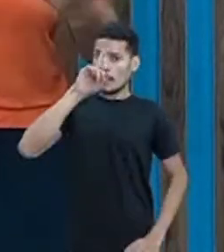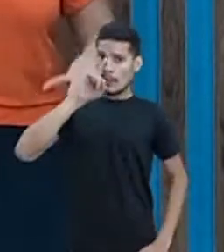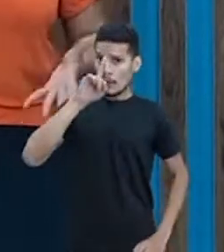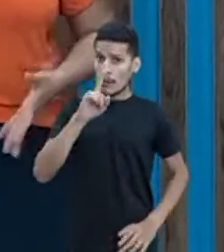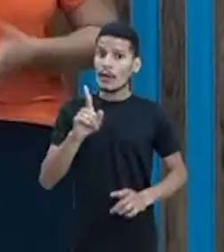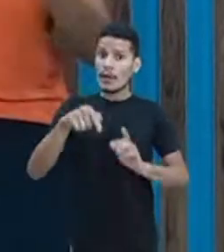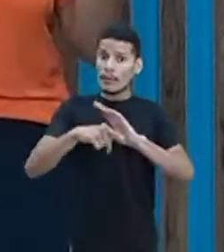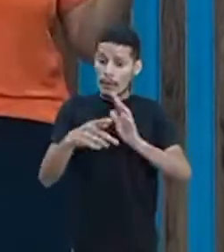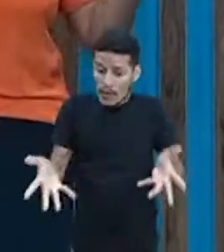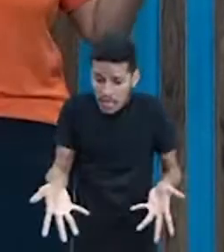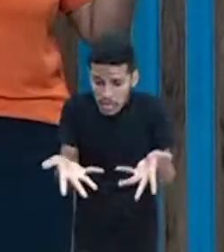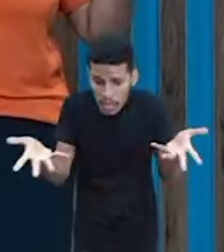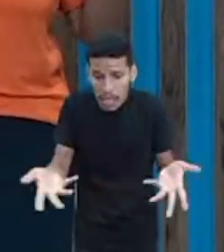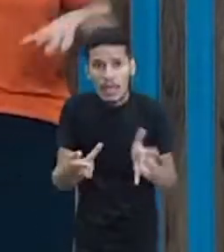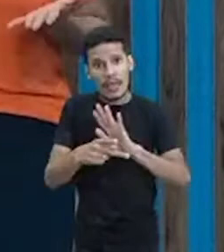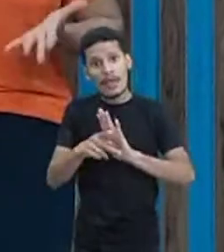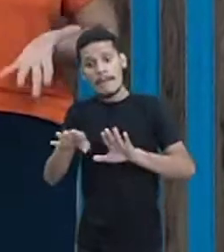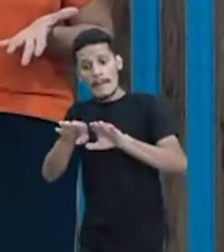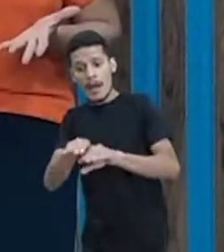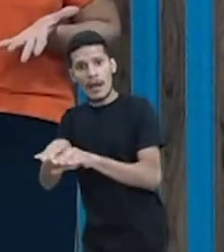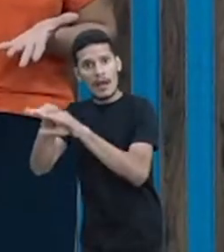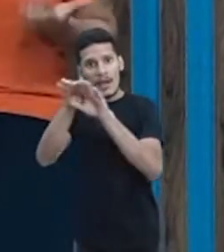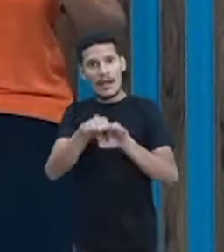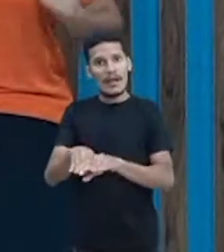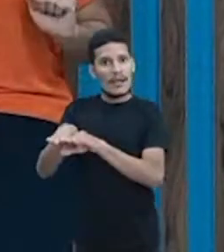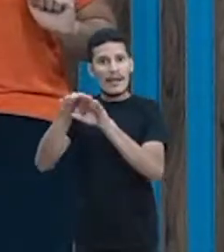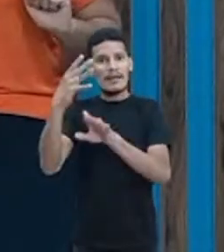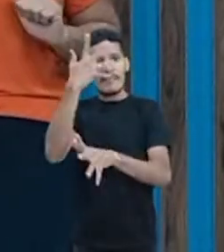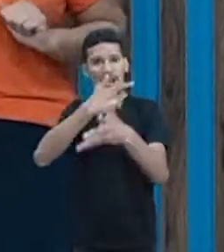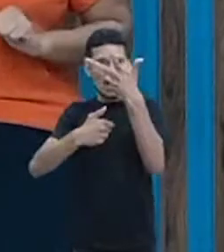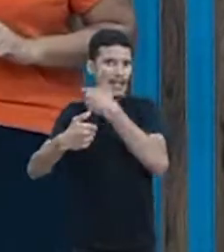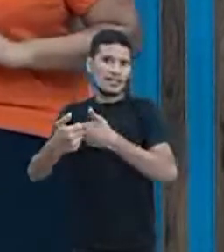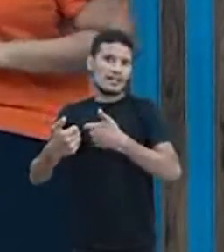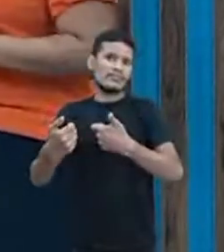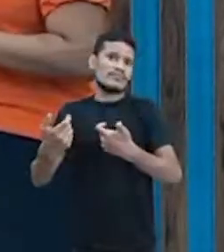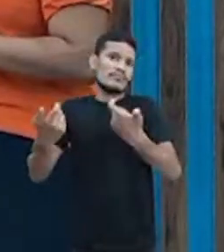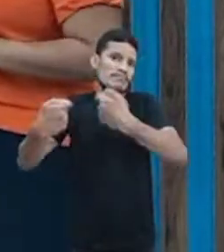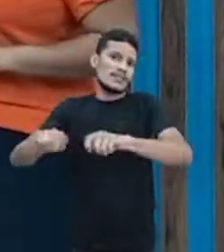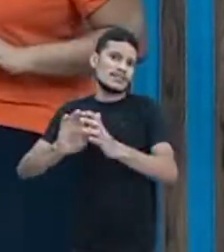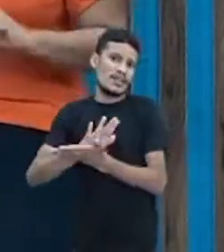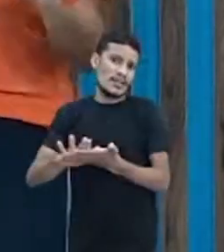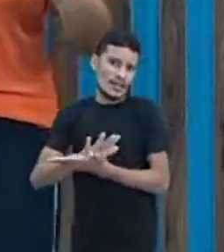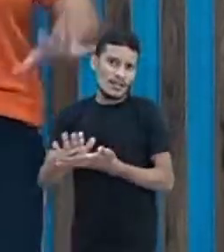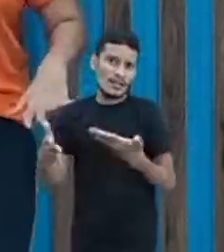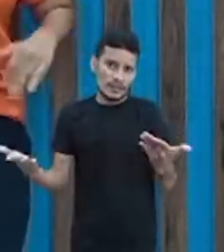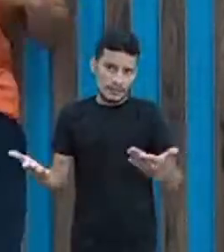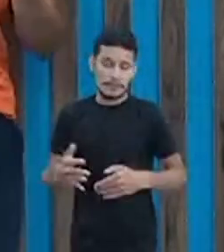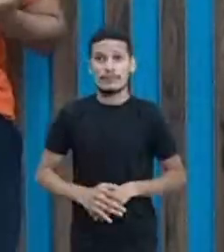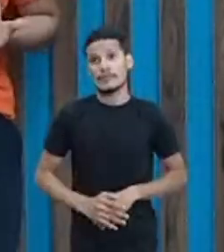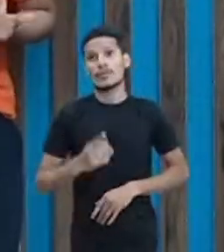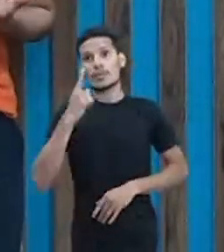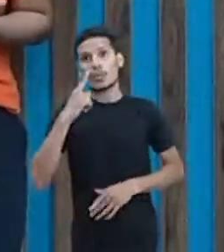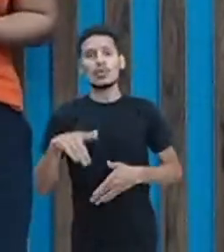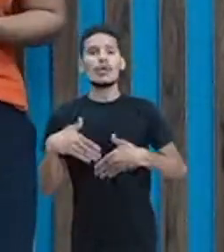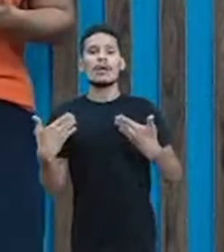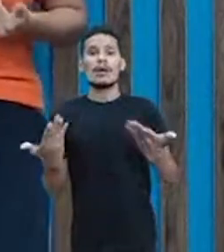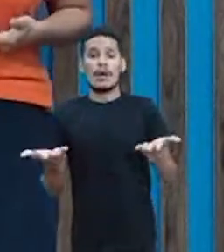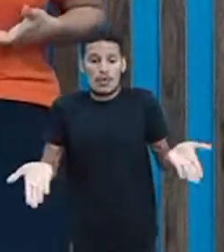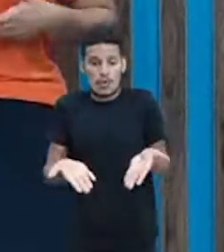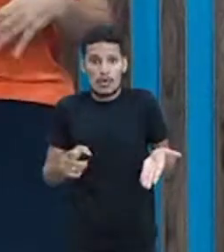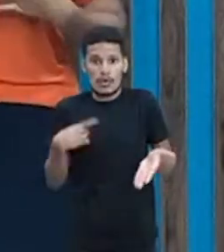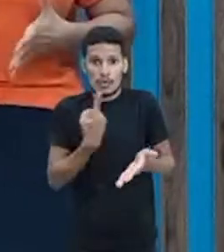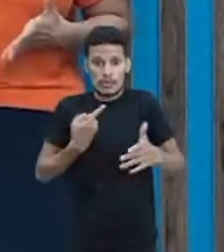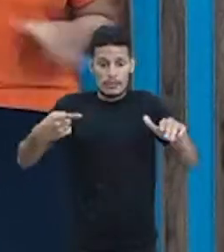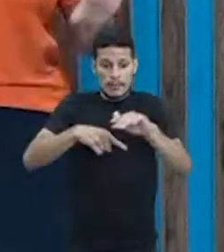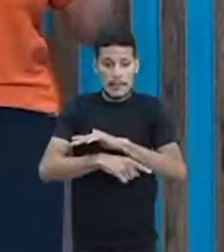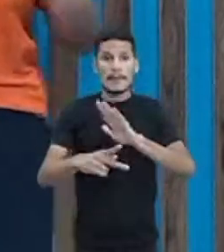e causados por esse padrão de beleza inacessível, certo? Então, vamos nos aprofundar um pouco mais ainda sobre